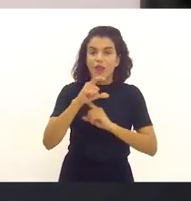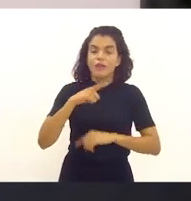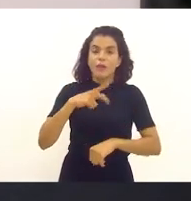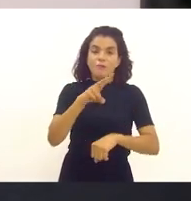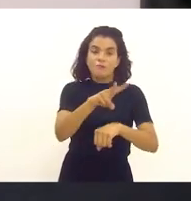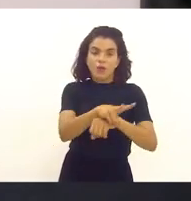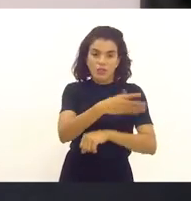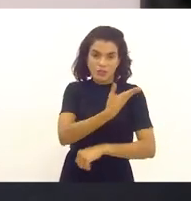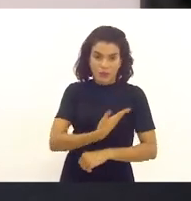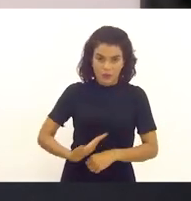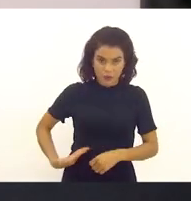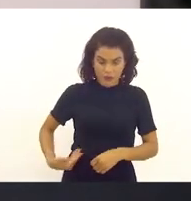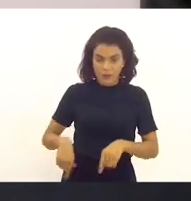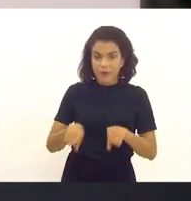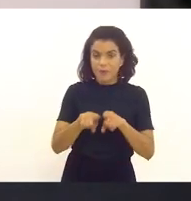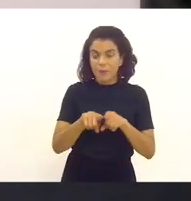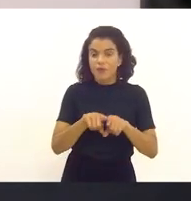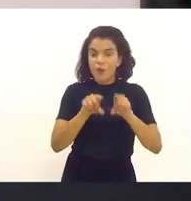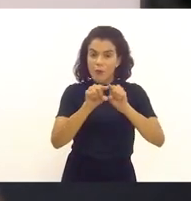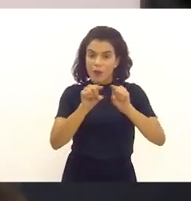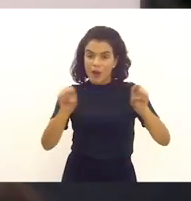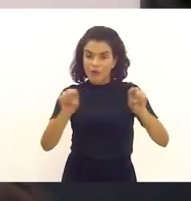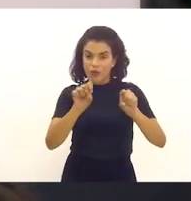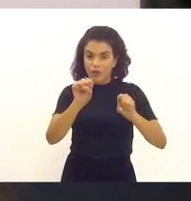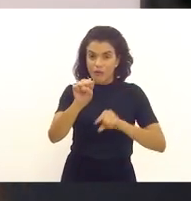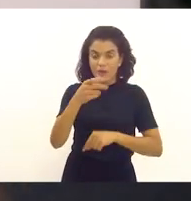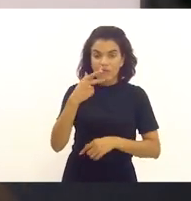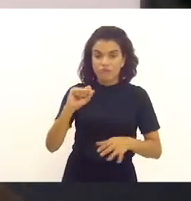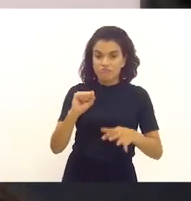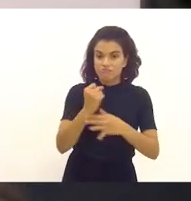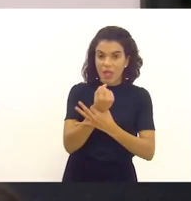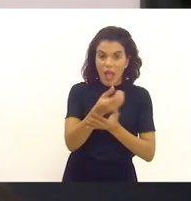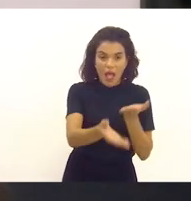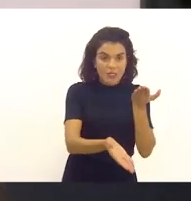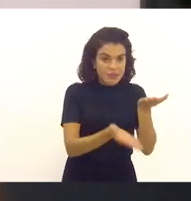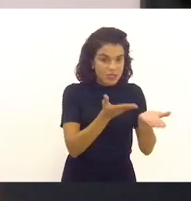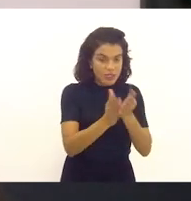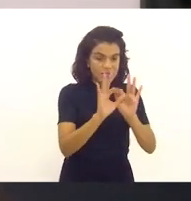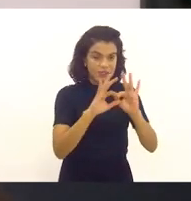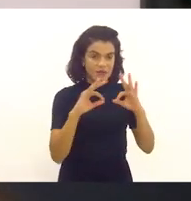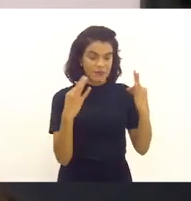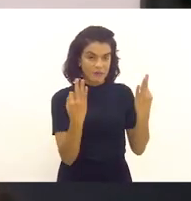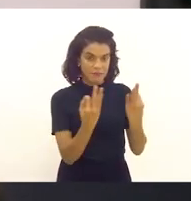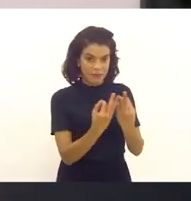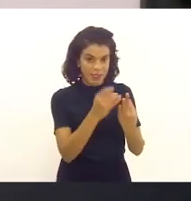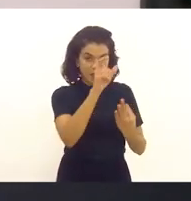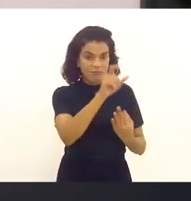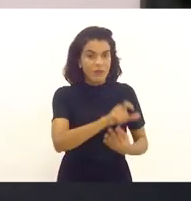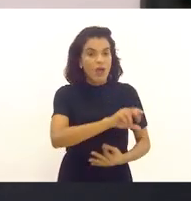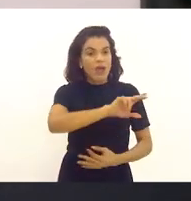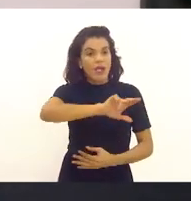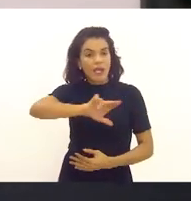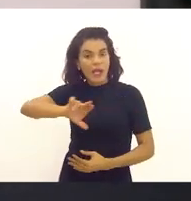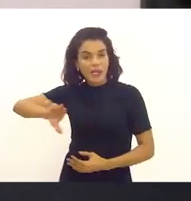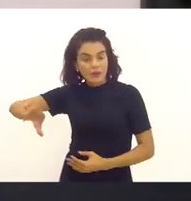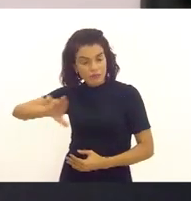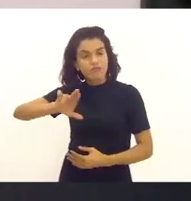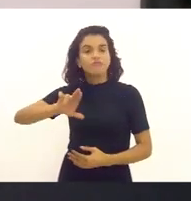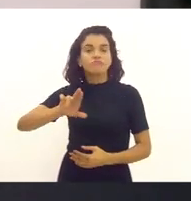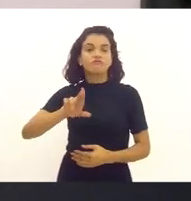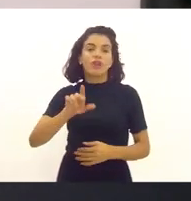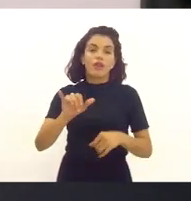estado Pará foi oitavo diz o estado a segurará assistência família na pessoa de cada um criando